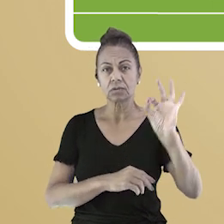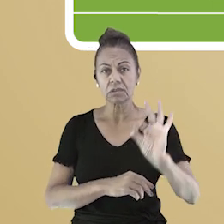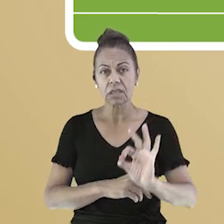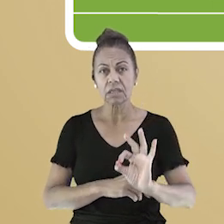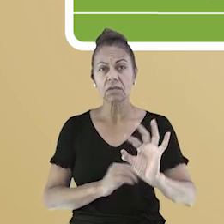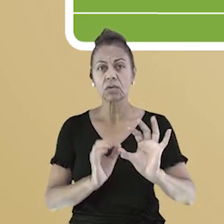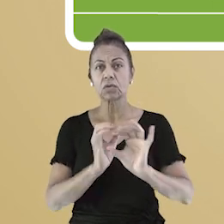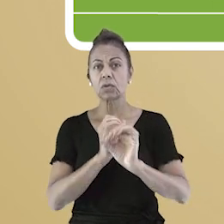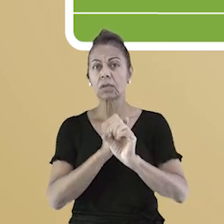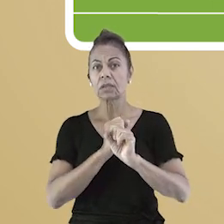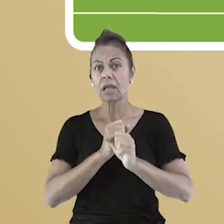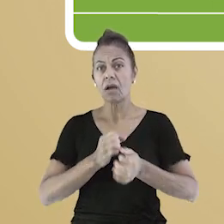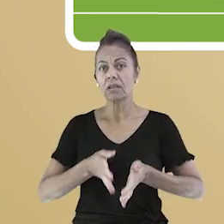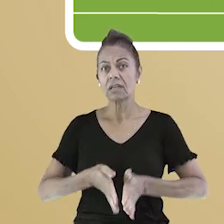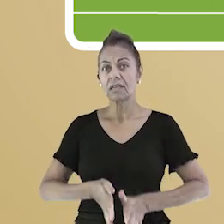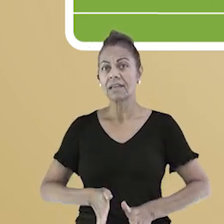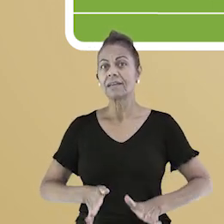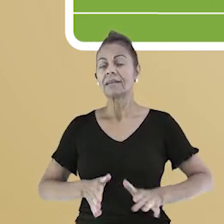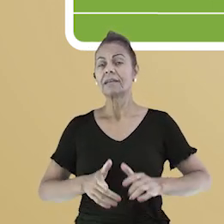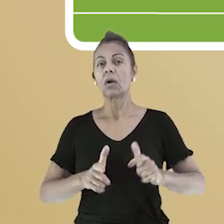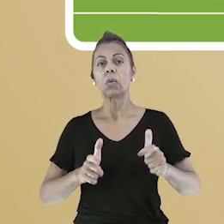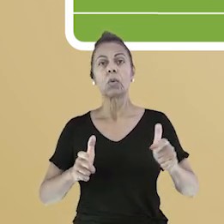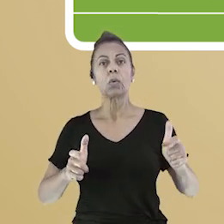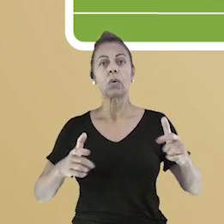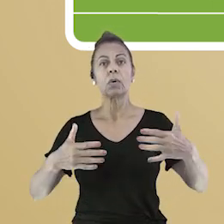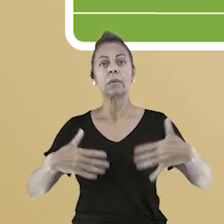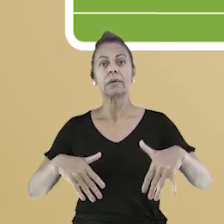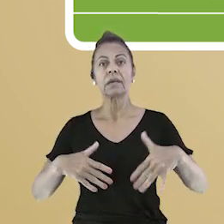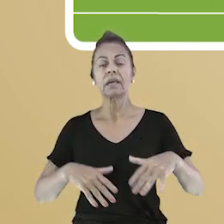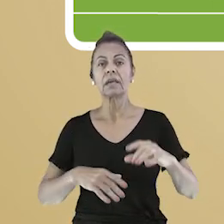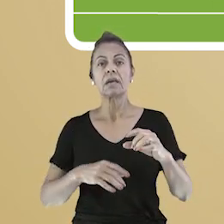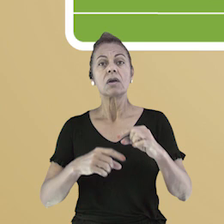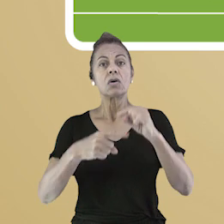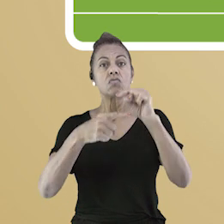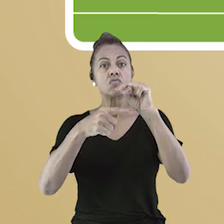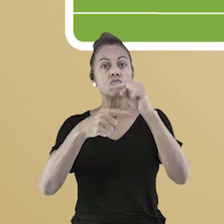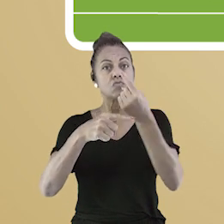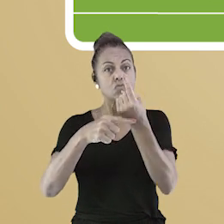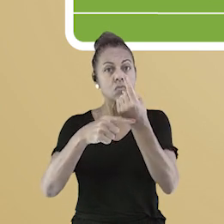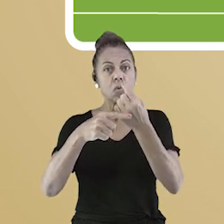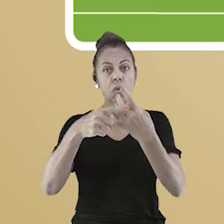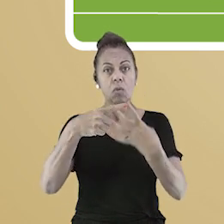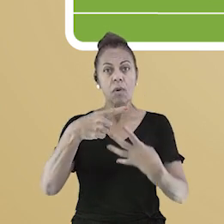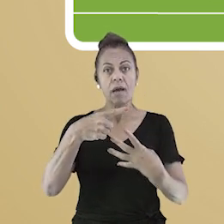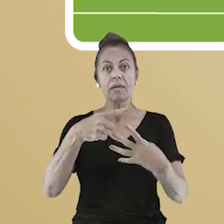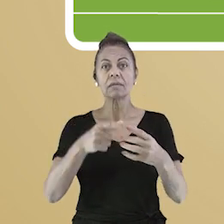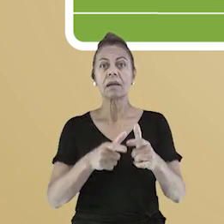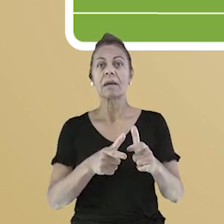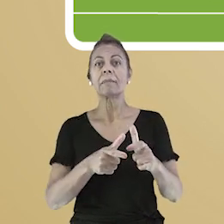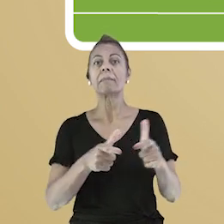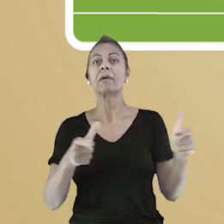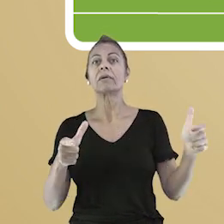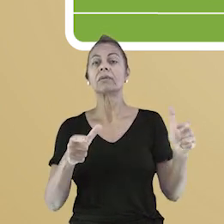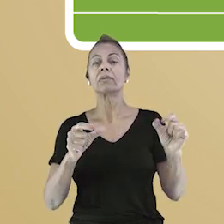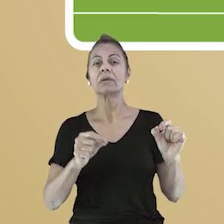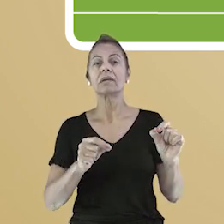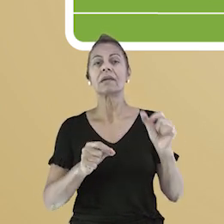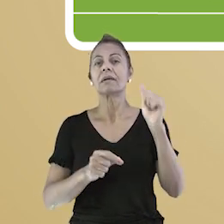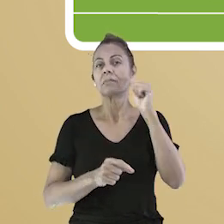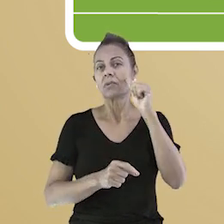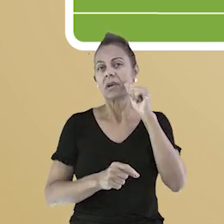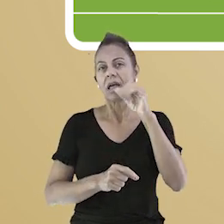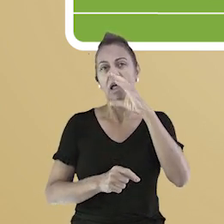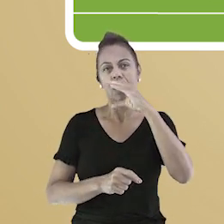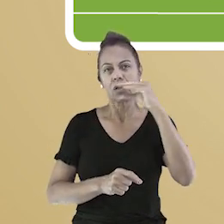por 23,4% do total de nascidos vivos no país. Quase um quarto dos nascimentos ocorridos na época eram